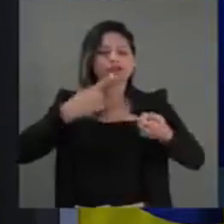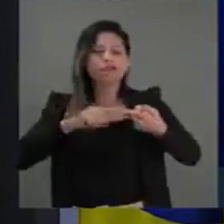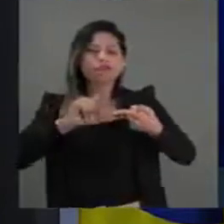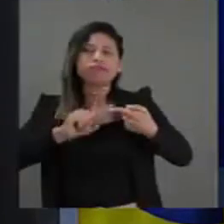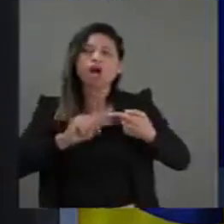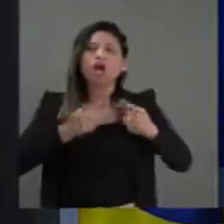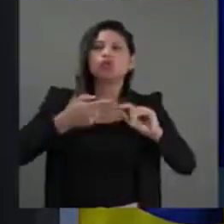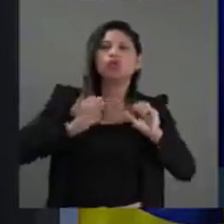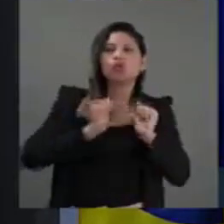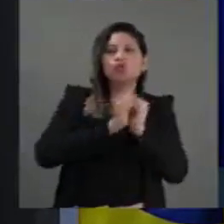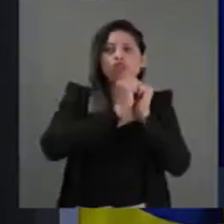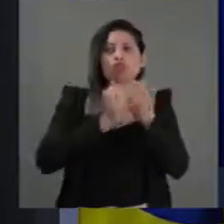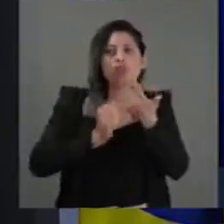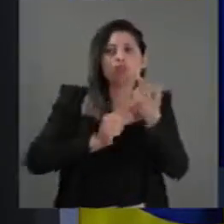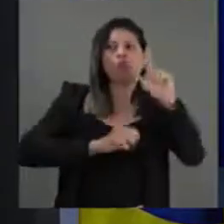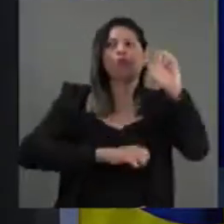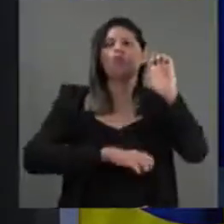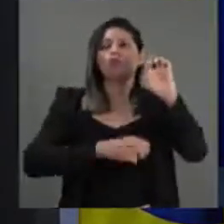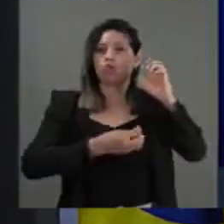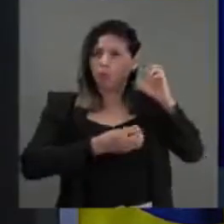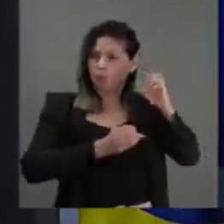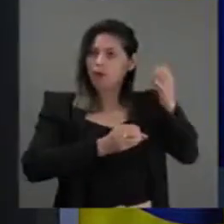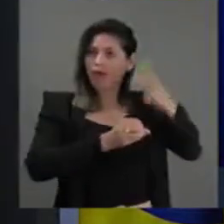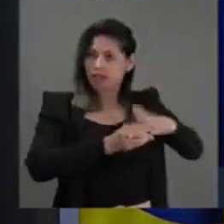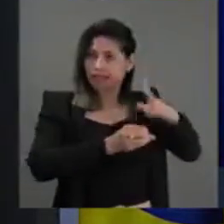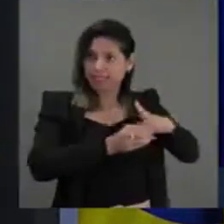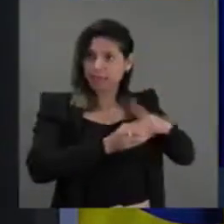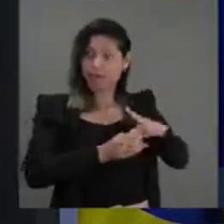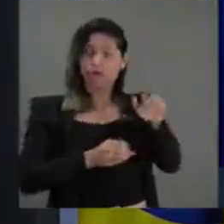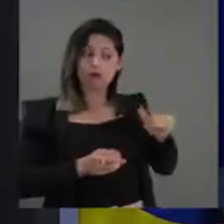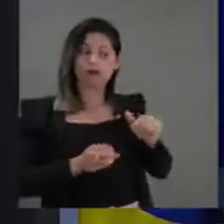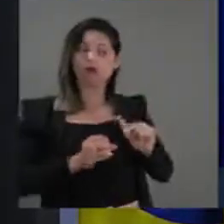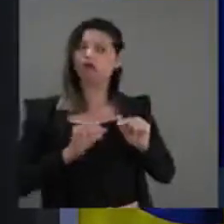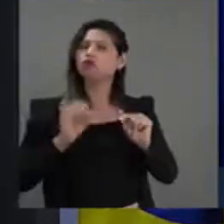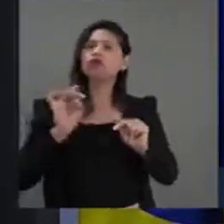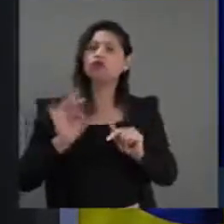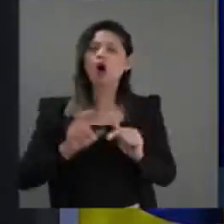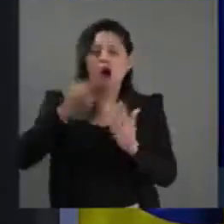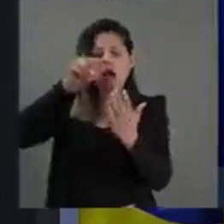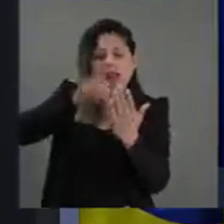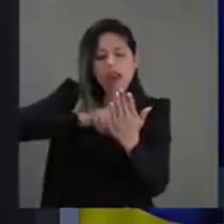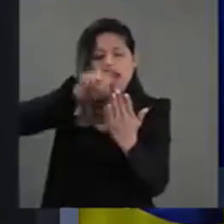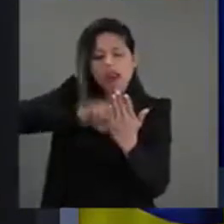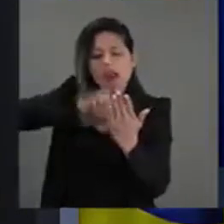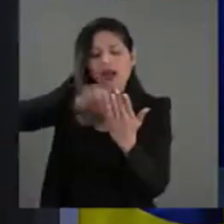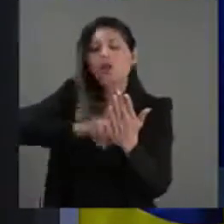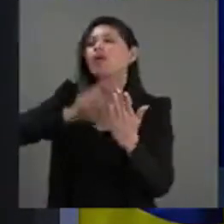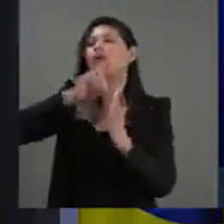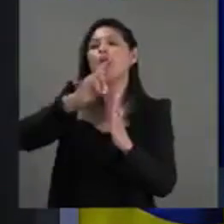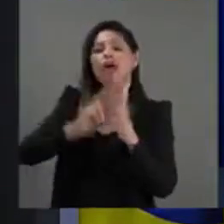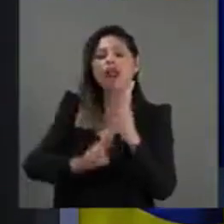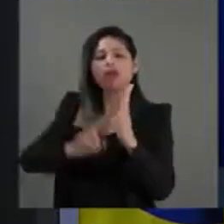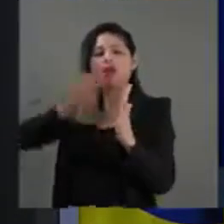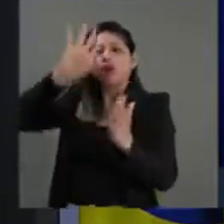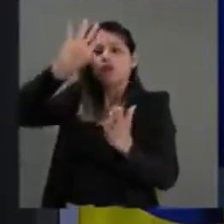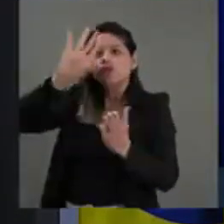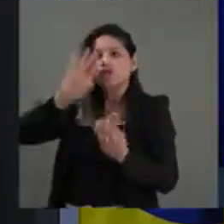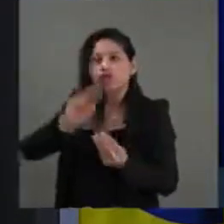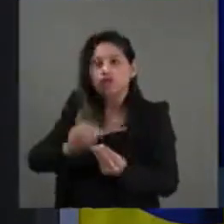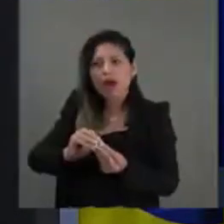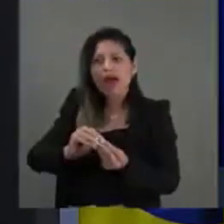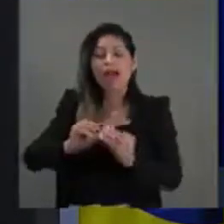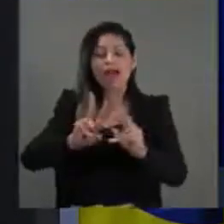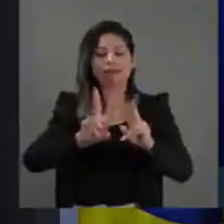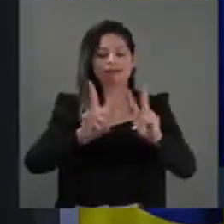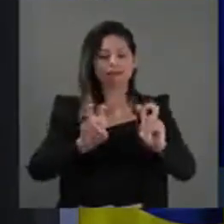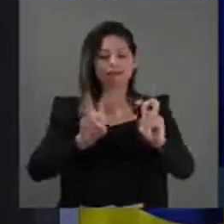Vou aqui apenas ressaltar um trecho da conclusão do extenso relatório do Ministério Público Eleitoral. Abro